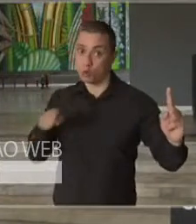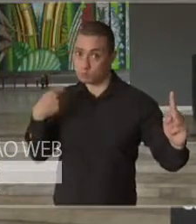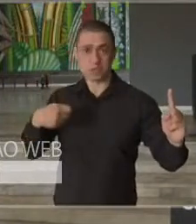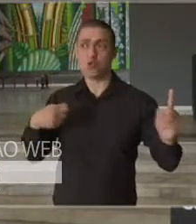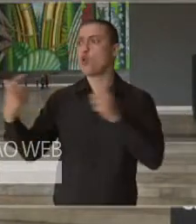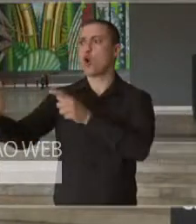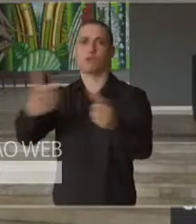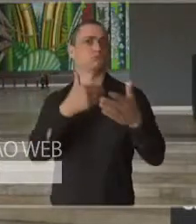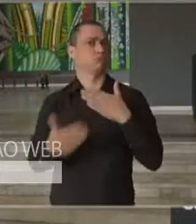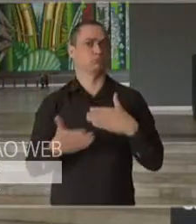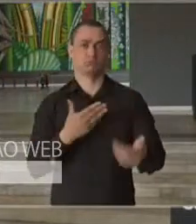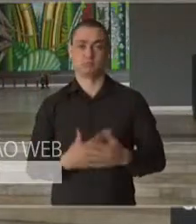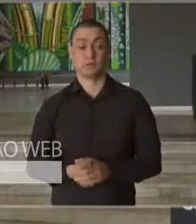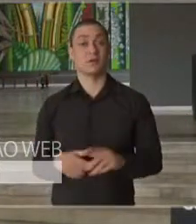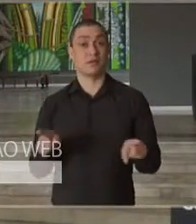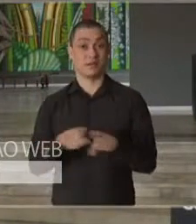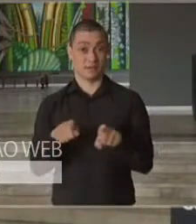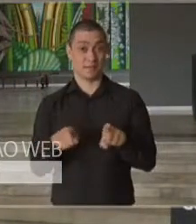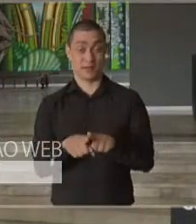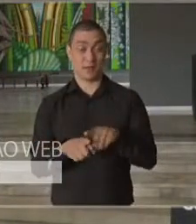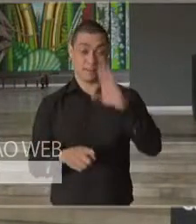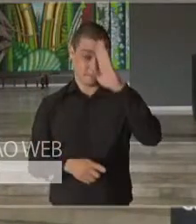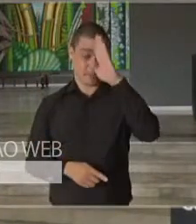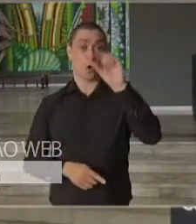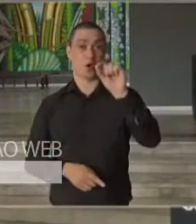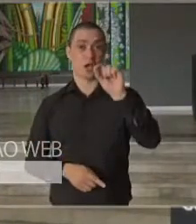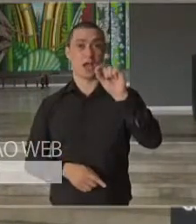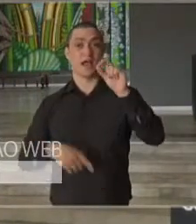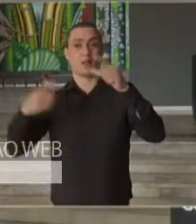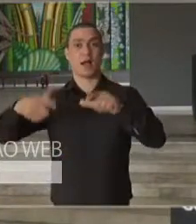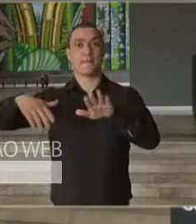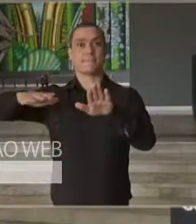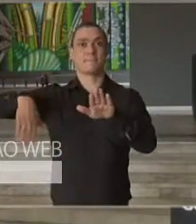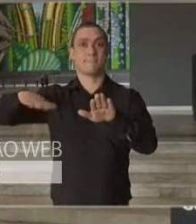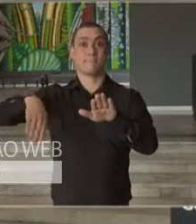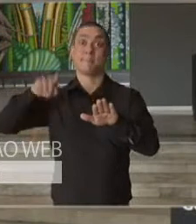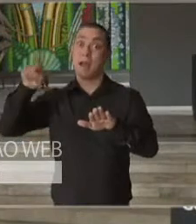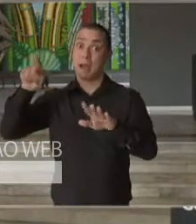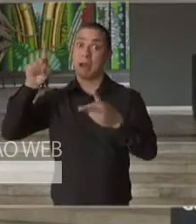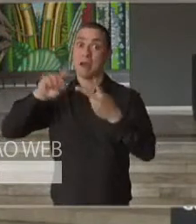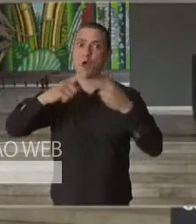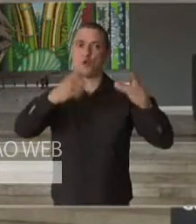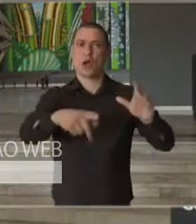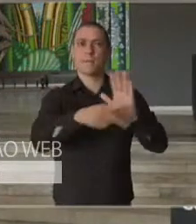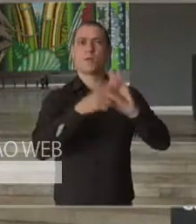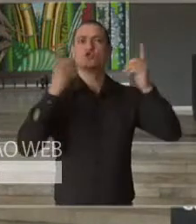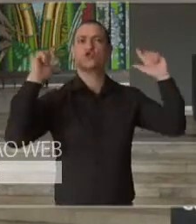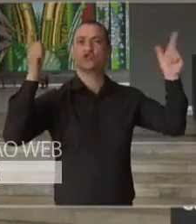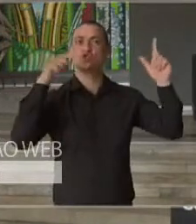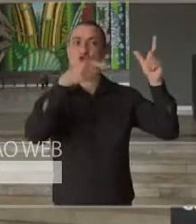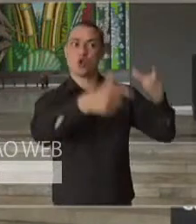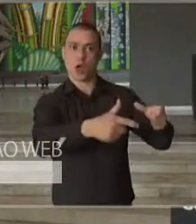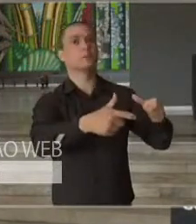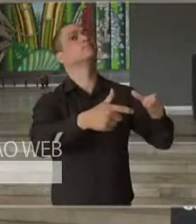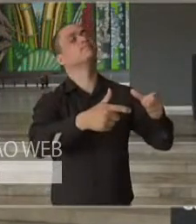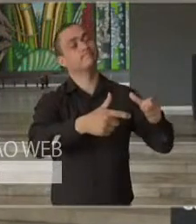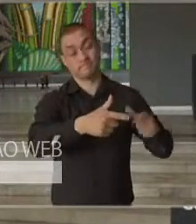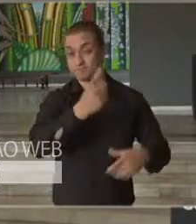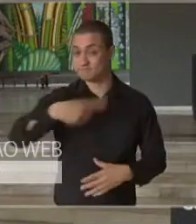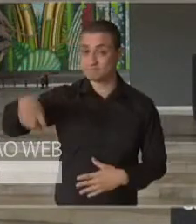onde estivermos, inclusive e principalmente nas praias, em áreas de lazer. É importante todos